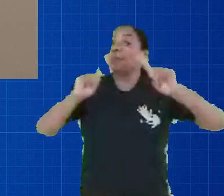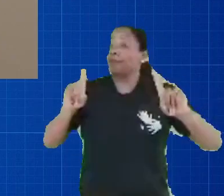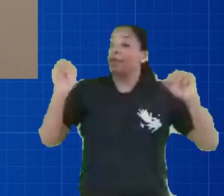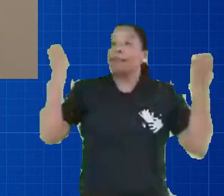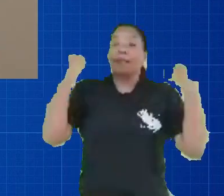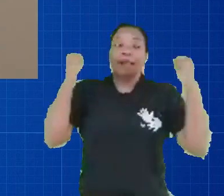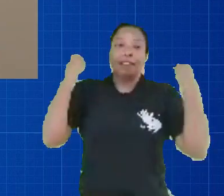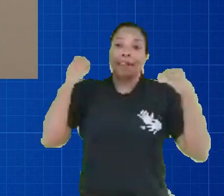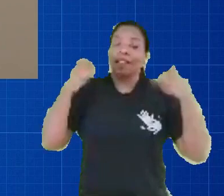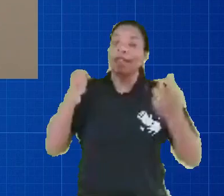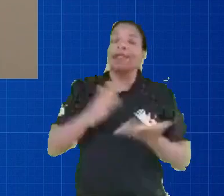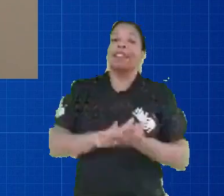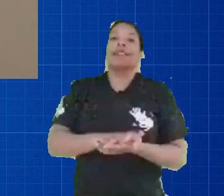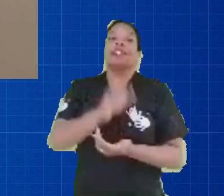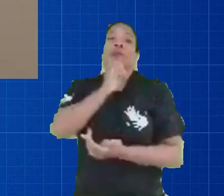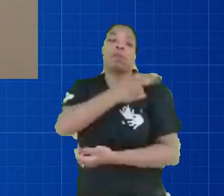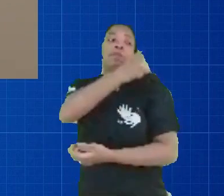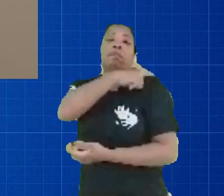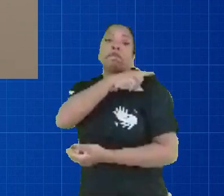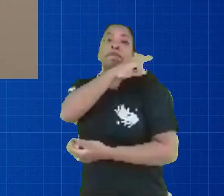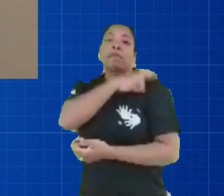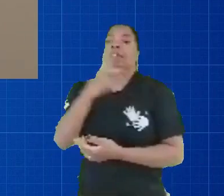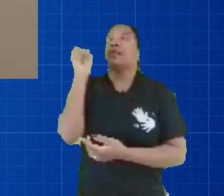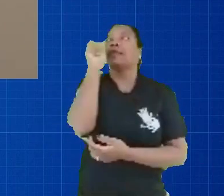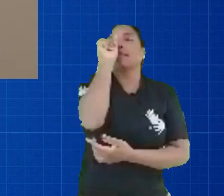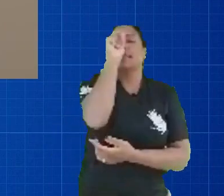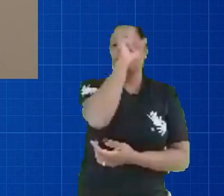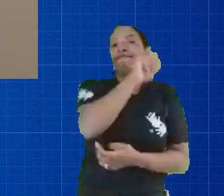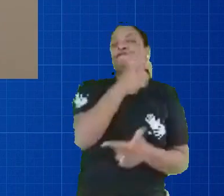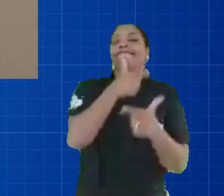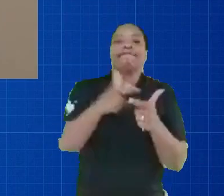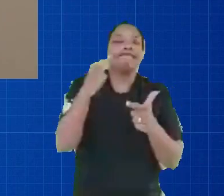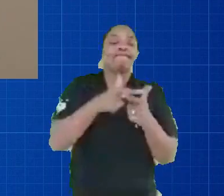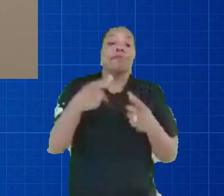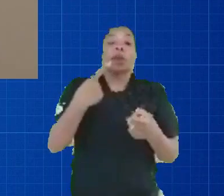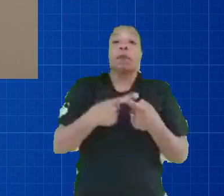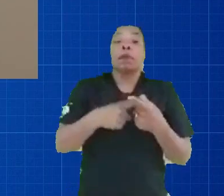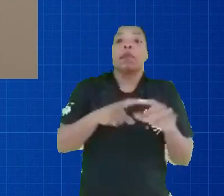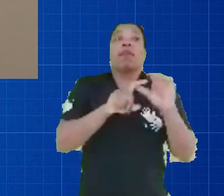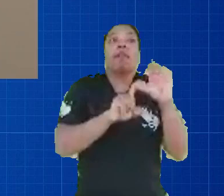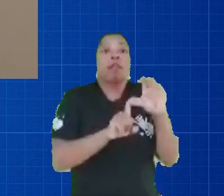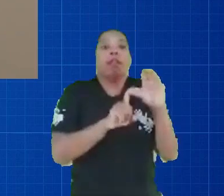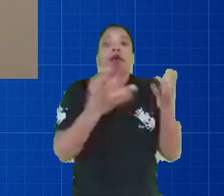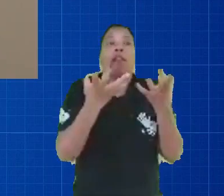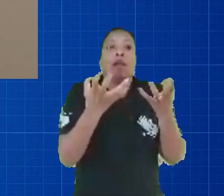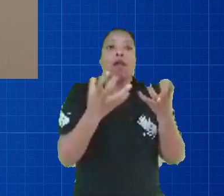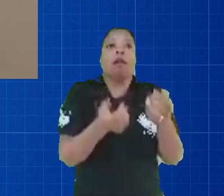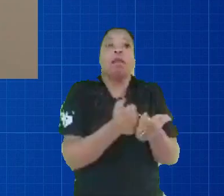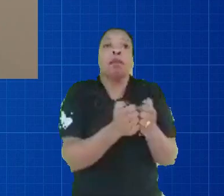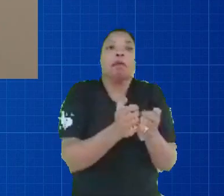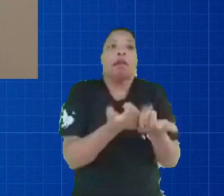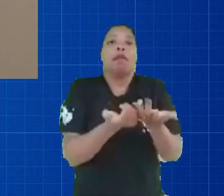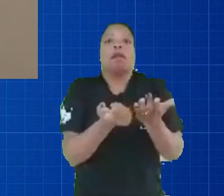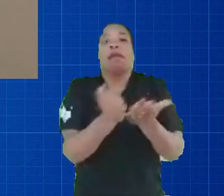problema constante de essa dependência, né, que está não só de jogos, mas da tecnologia, de ficar no